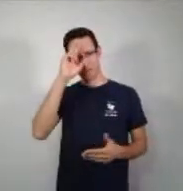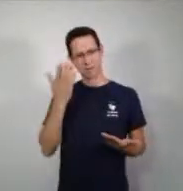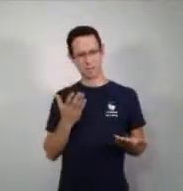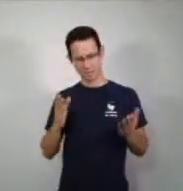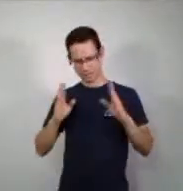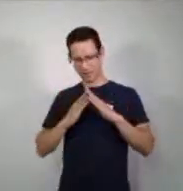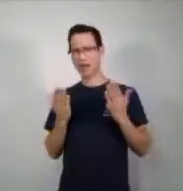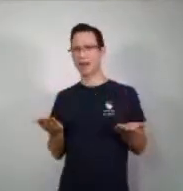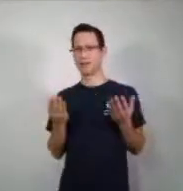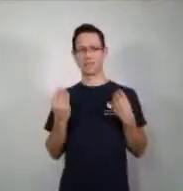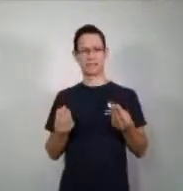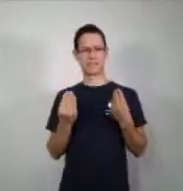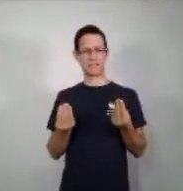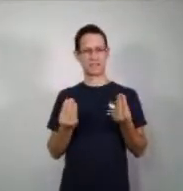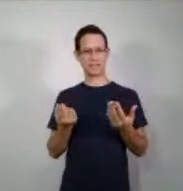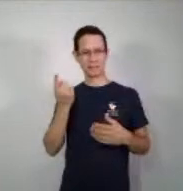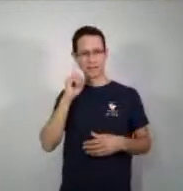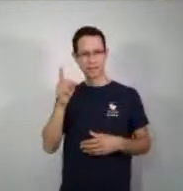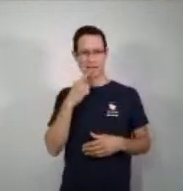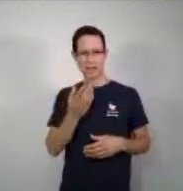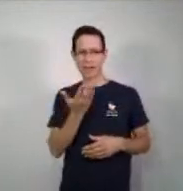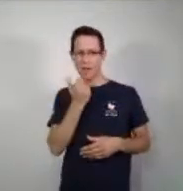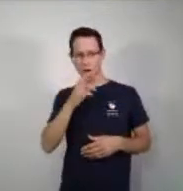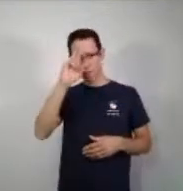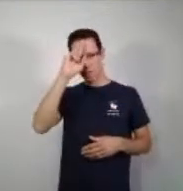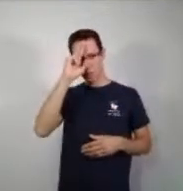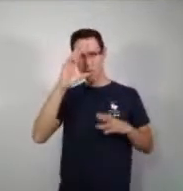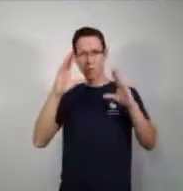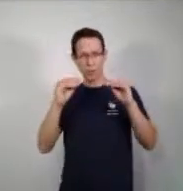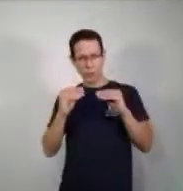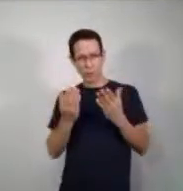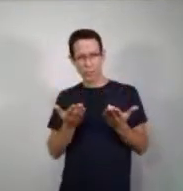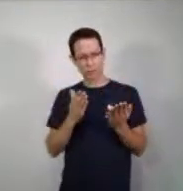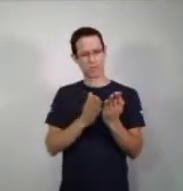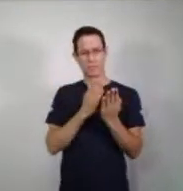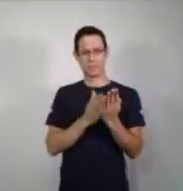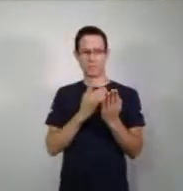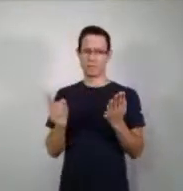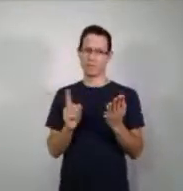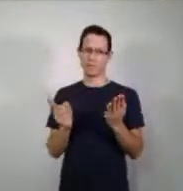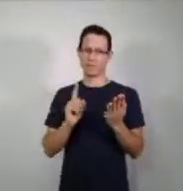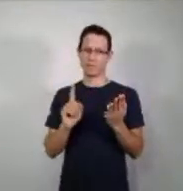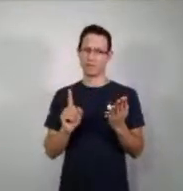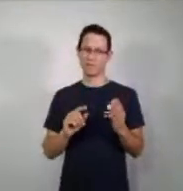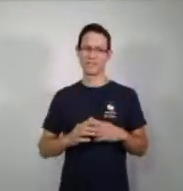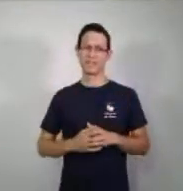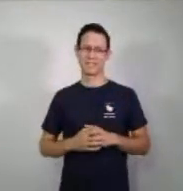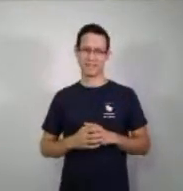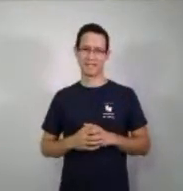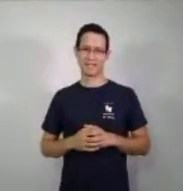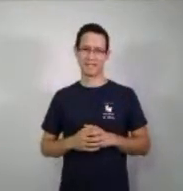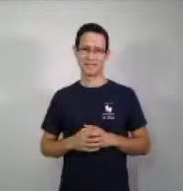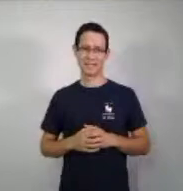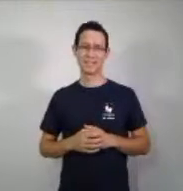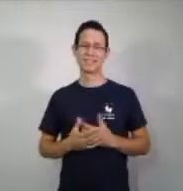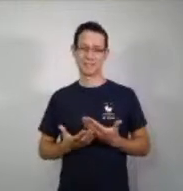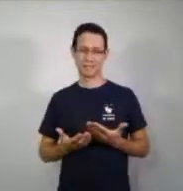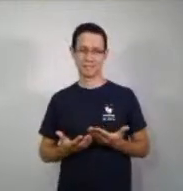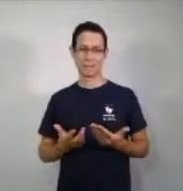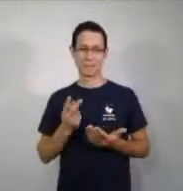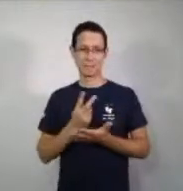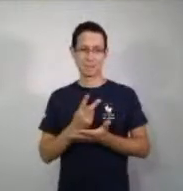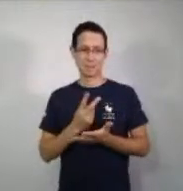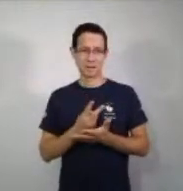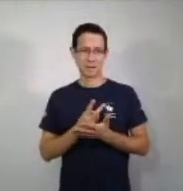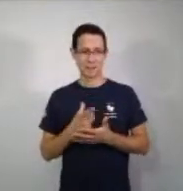assim, pelo menos na hora do almoço, jantar, sem livro, porque não é possível. E volta e meia, quando eu boto